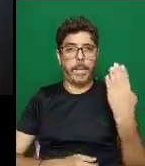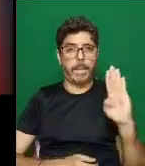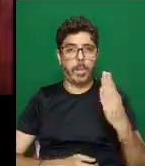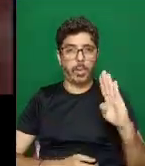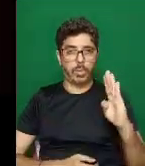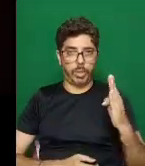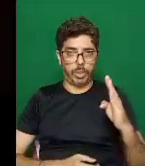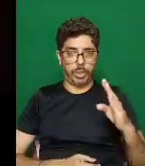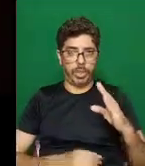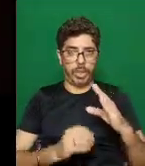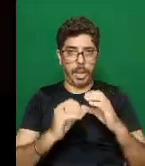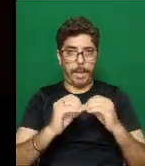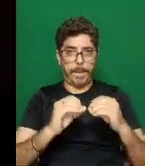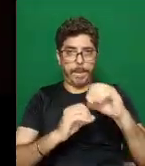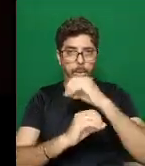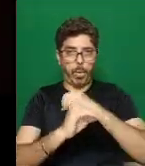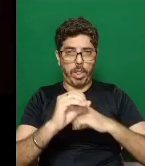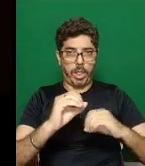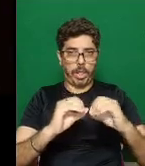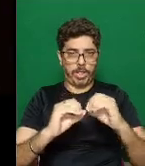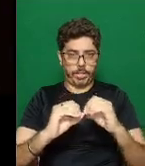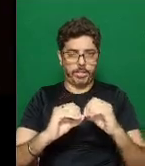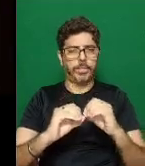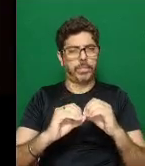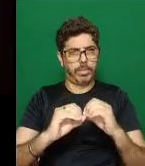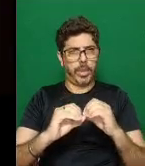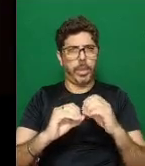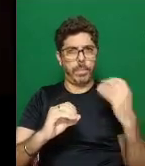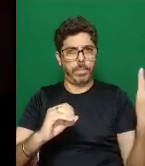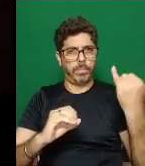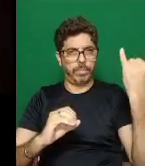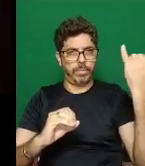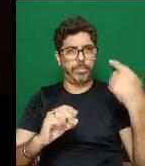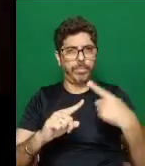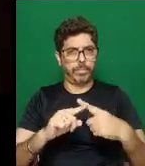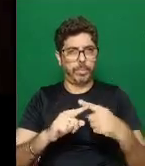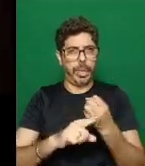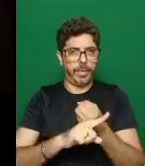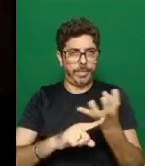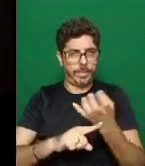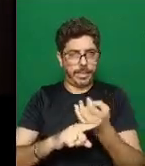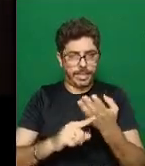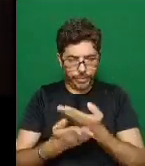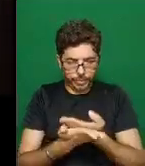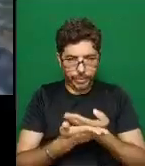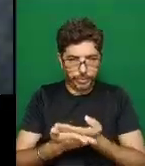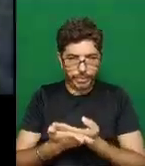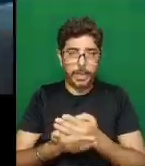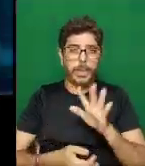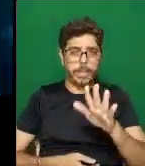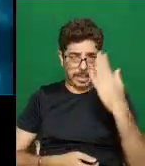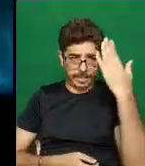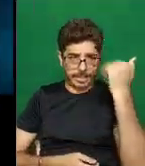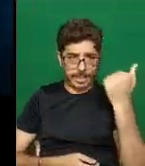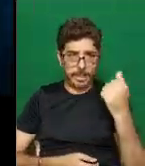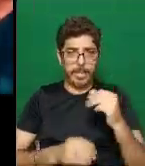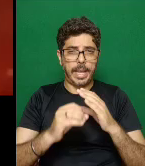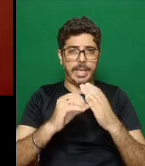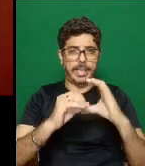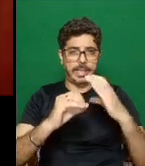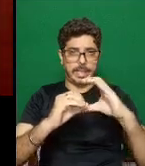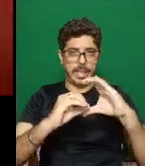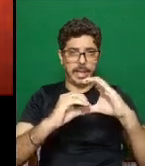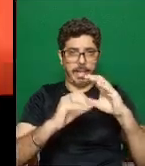muito rico para a aplicação da física. Como o interior de cada célula biológica é basicamente água, podemos imaginar uma célula como